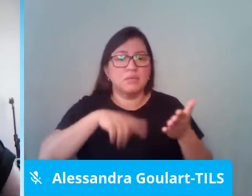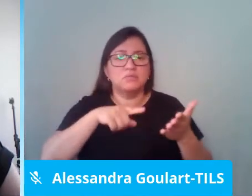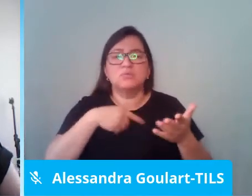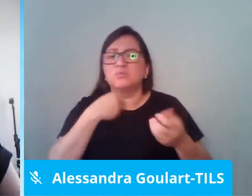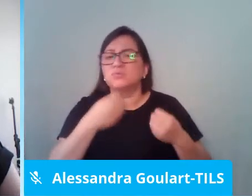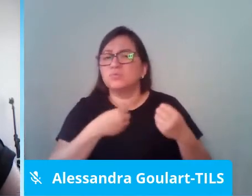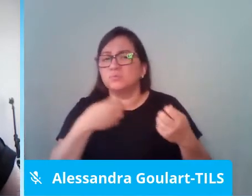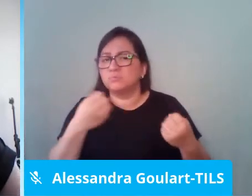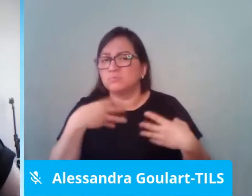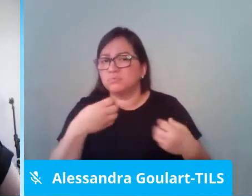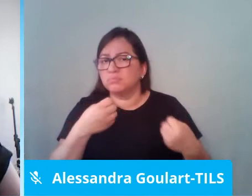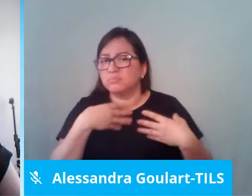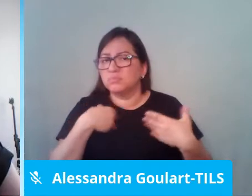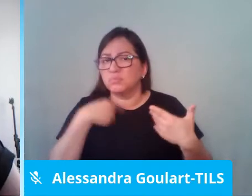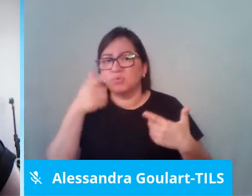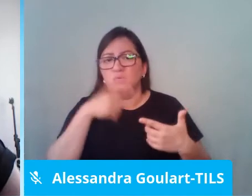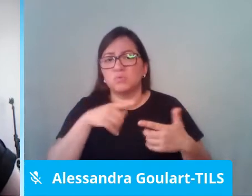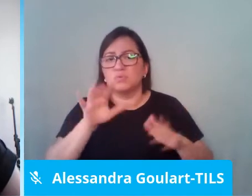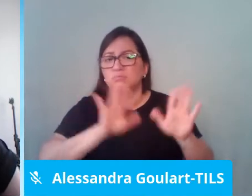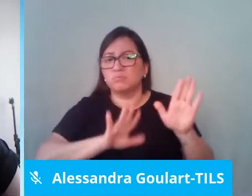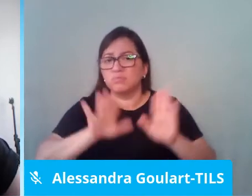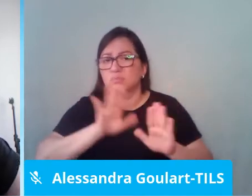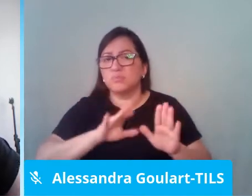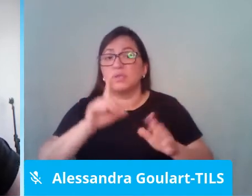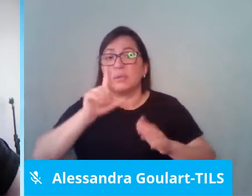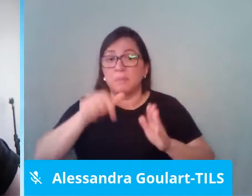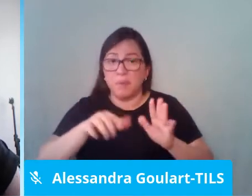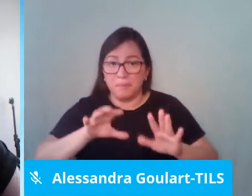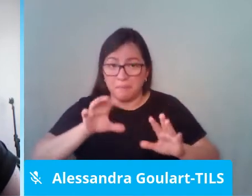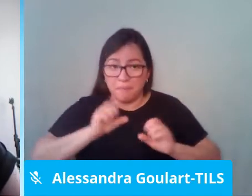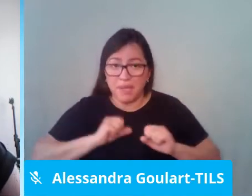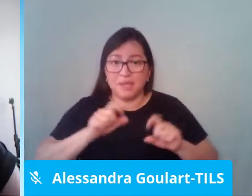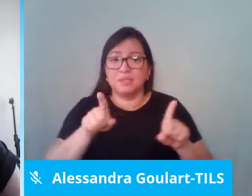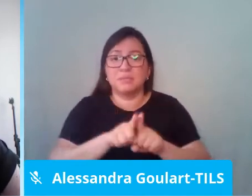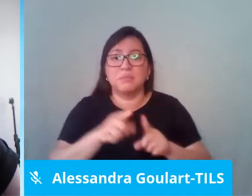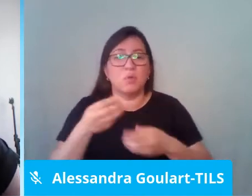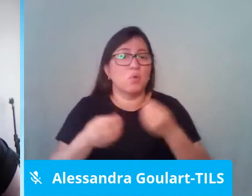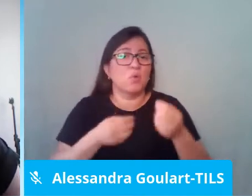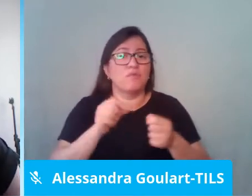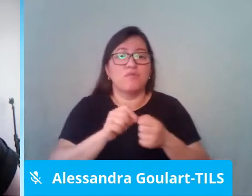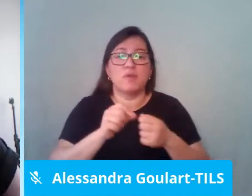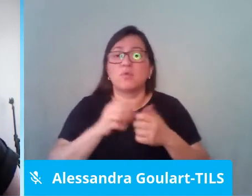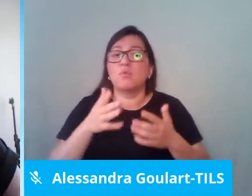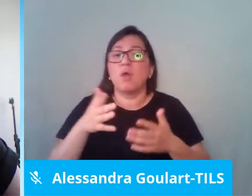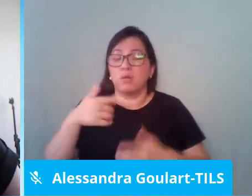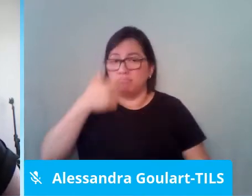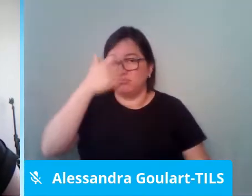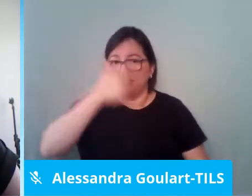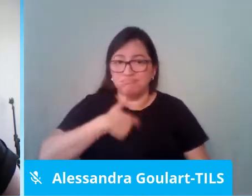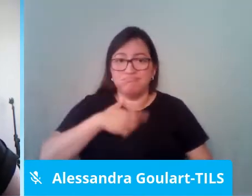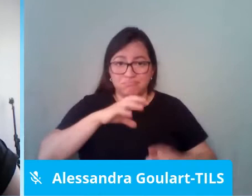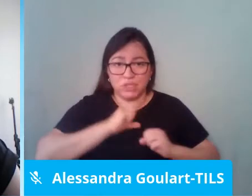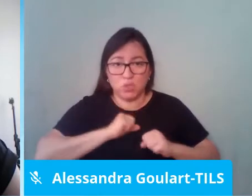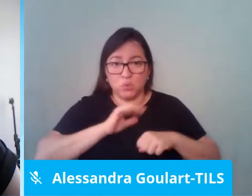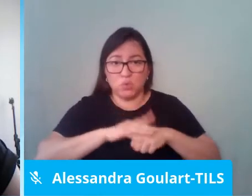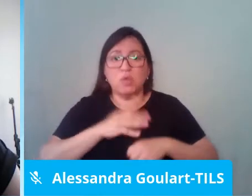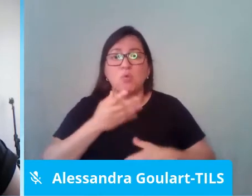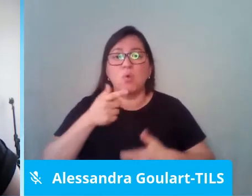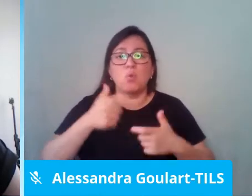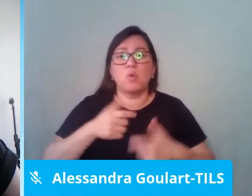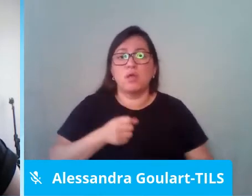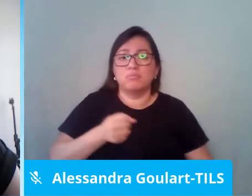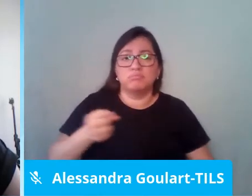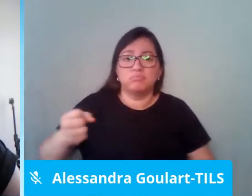métodos de prevenção pós-exposição. Nós, no município, a gente precisa saber para onde encaminhar essa pessoa, né? O PEP,